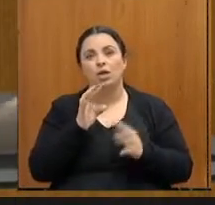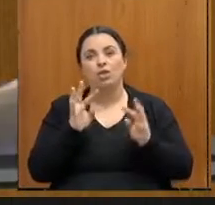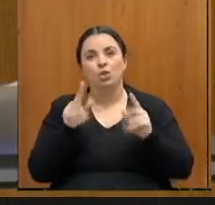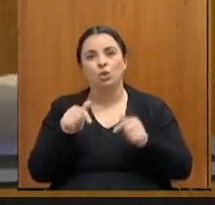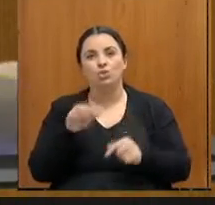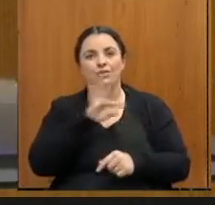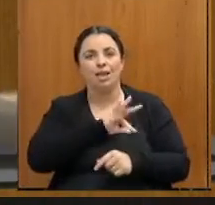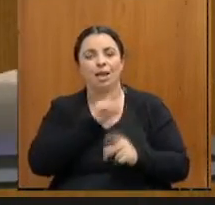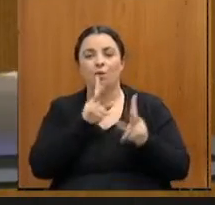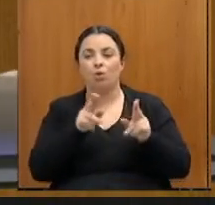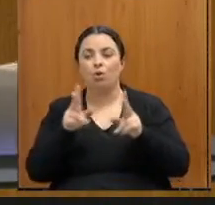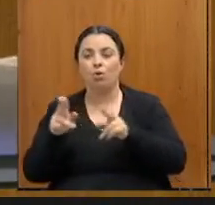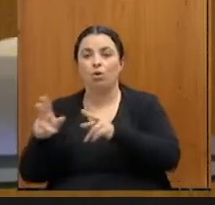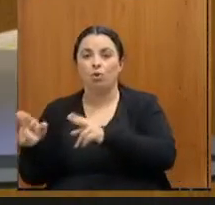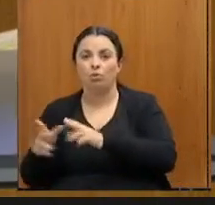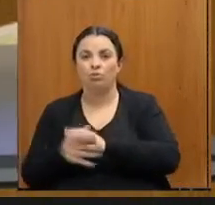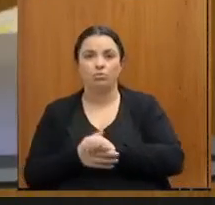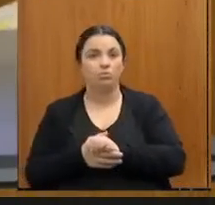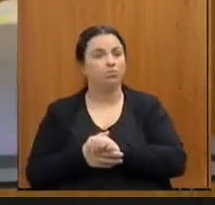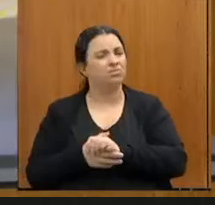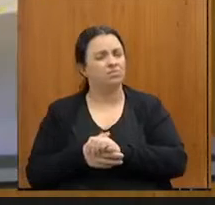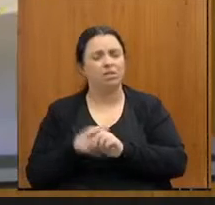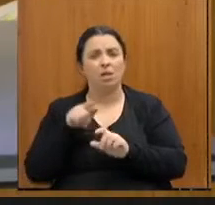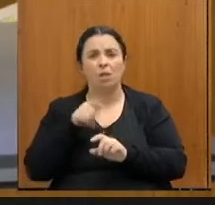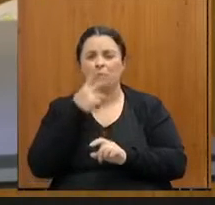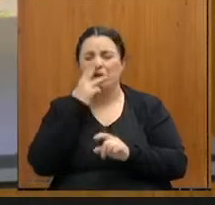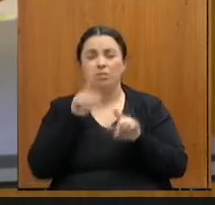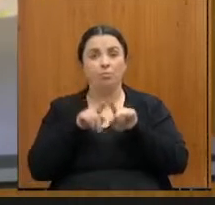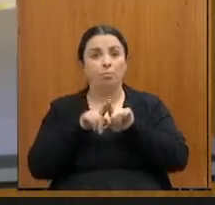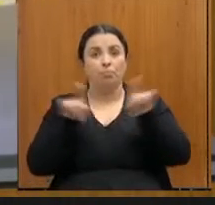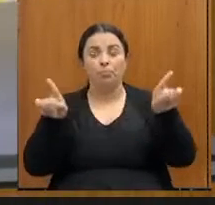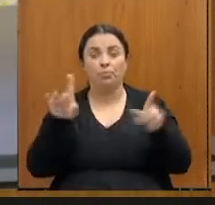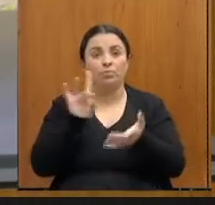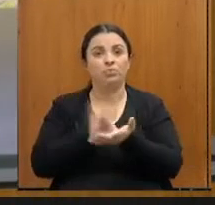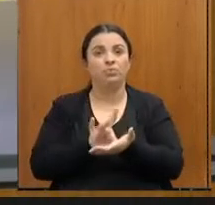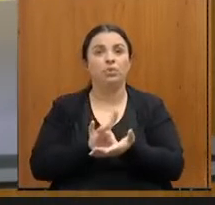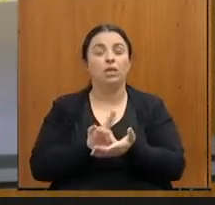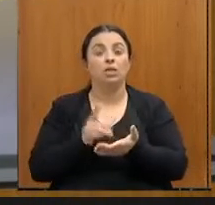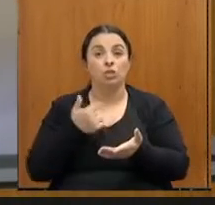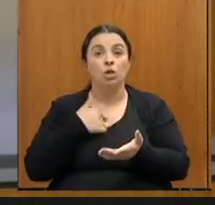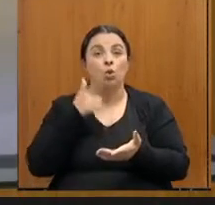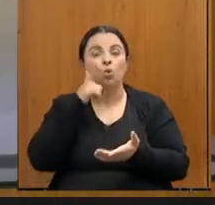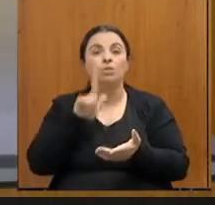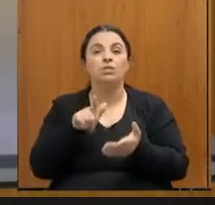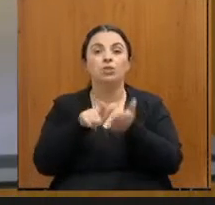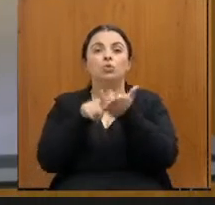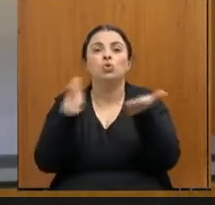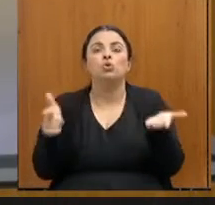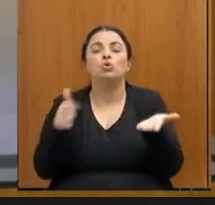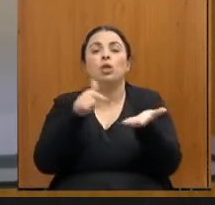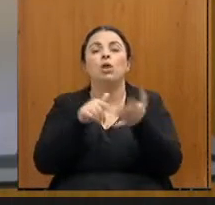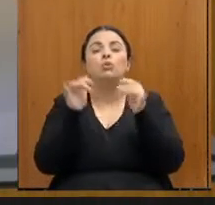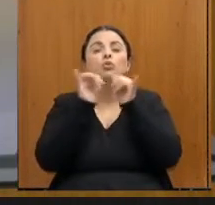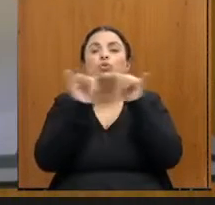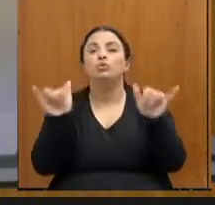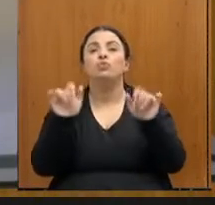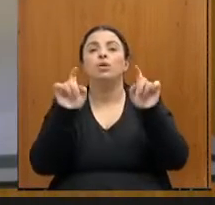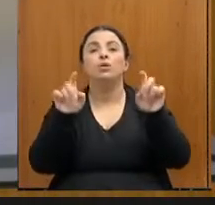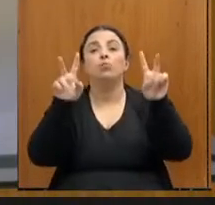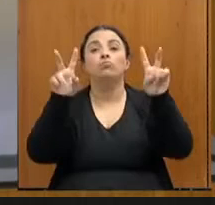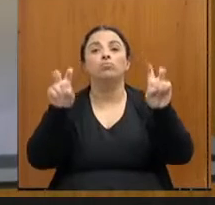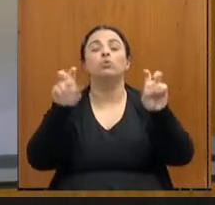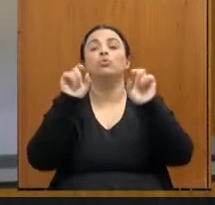mesmos valores a situação é tão fora da realidade que eu consegui encontrar uma matéria Por conseguinte